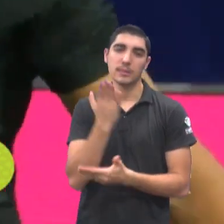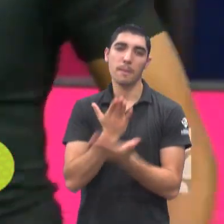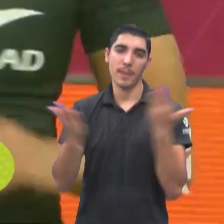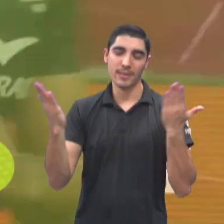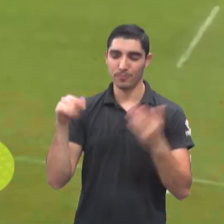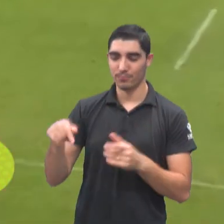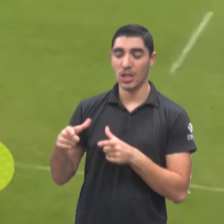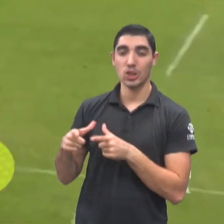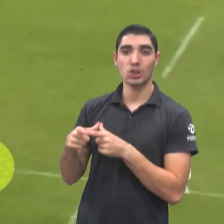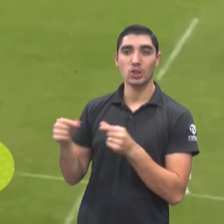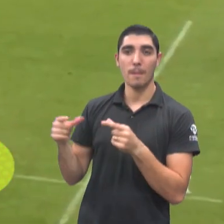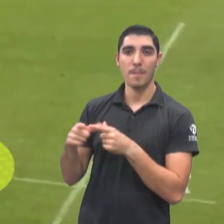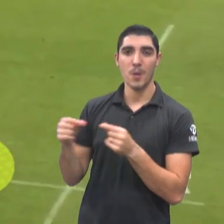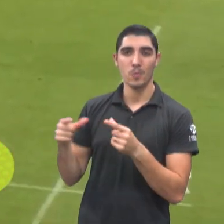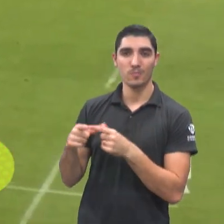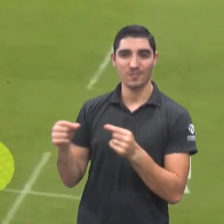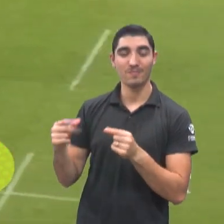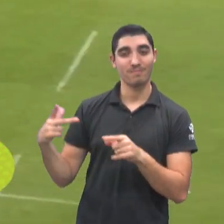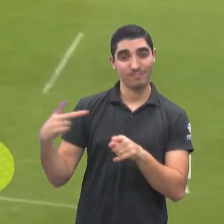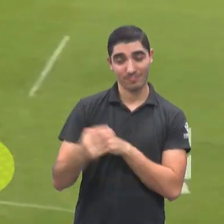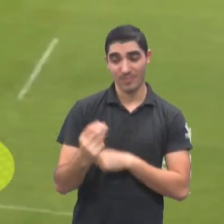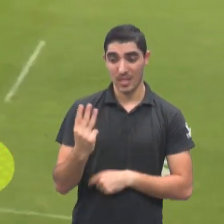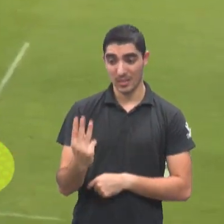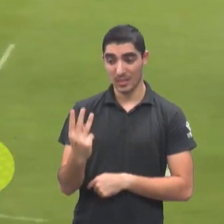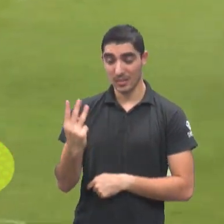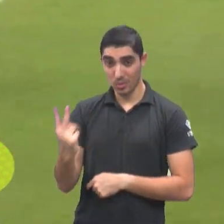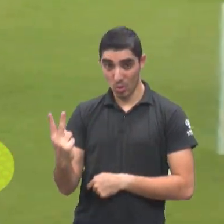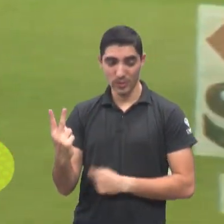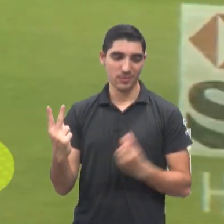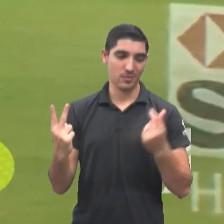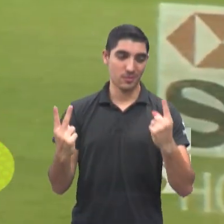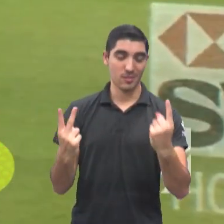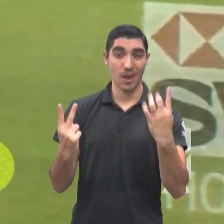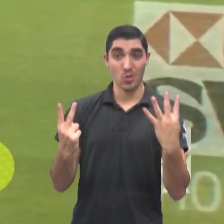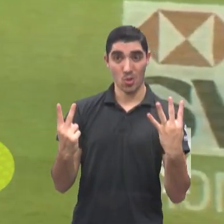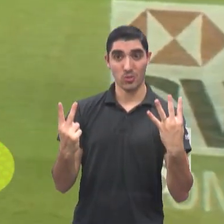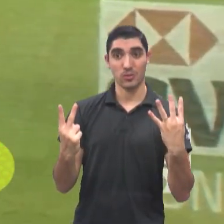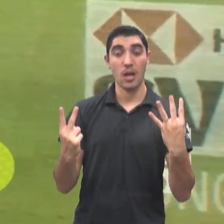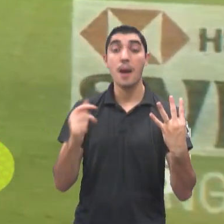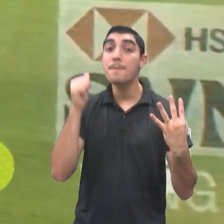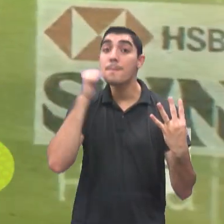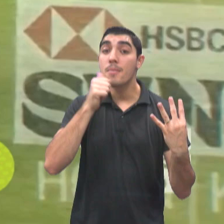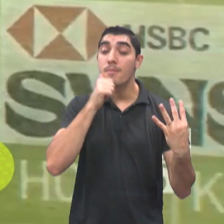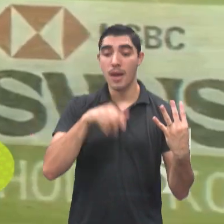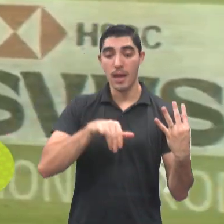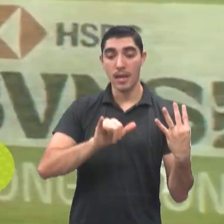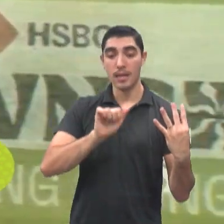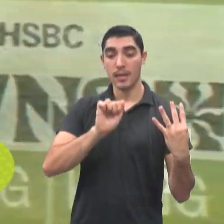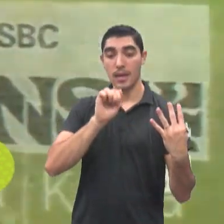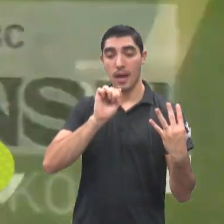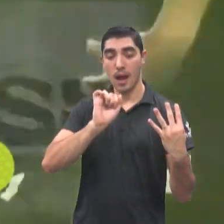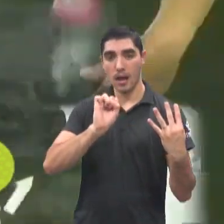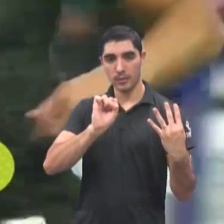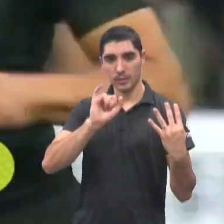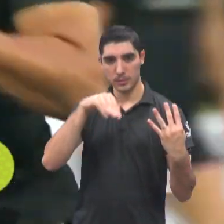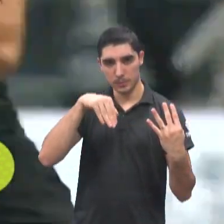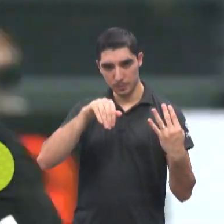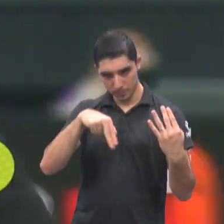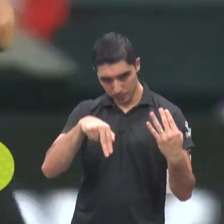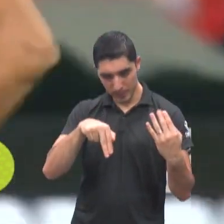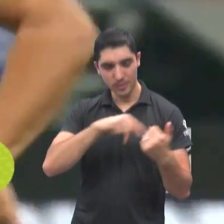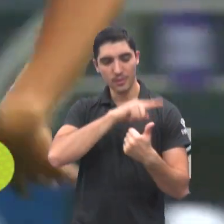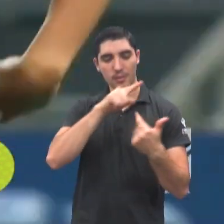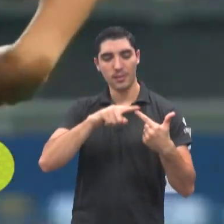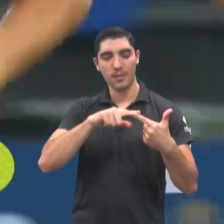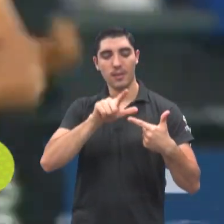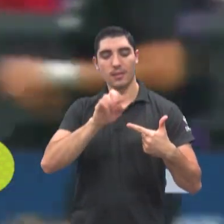nas quartas de final por 32-14, com a Yasmin e a Thalia, melhor dizendo, marcando os tries brasileiros.